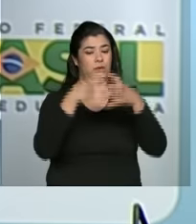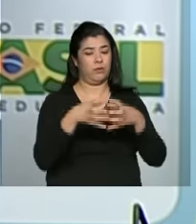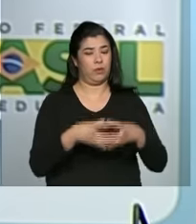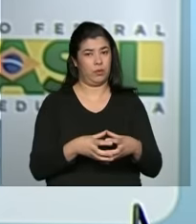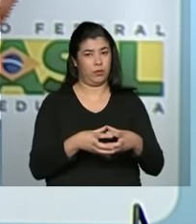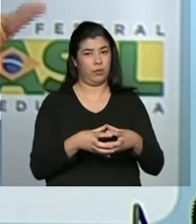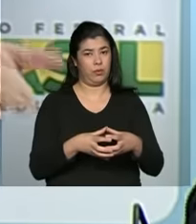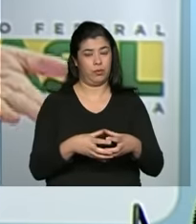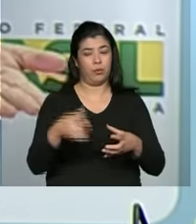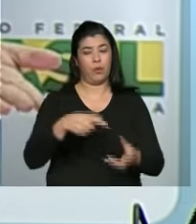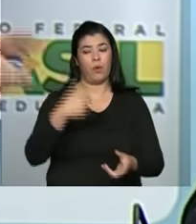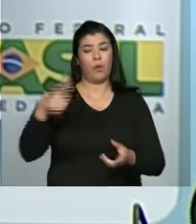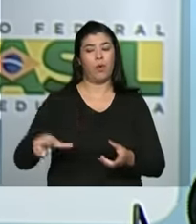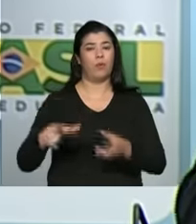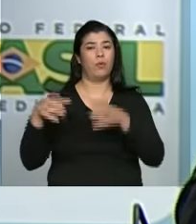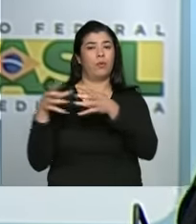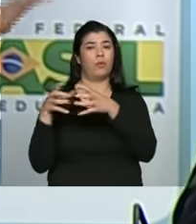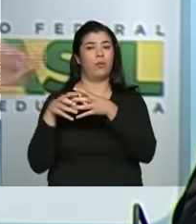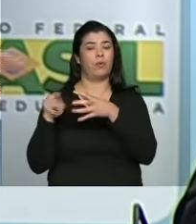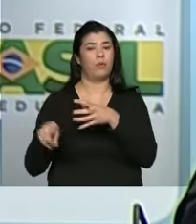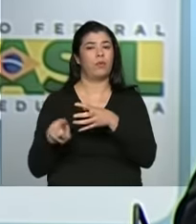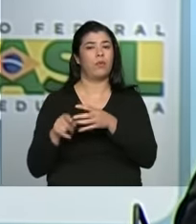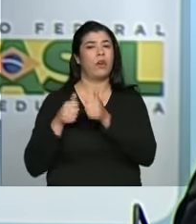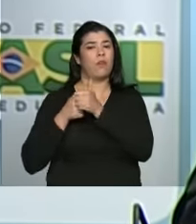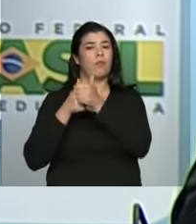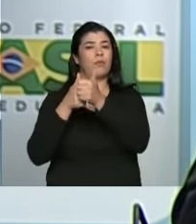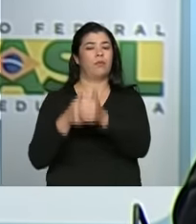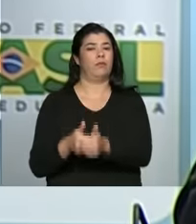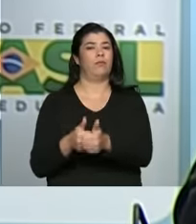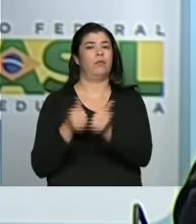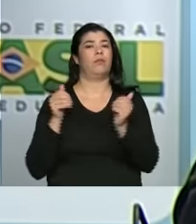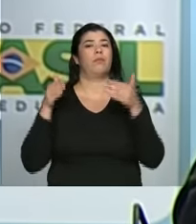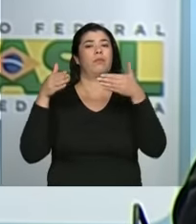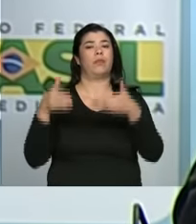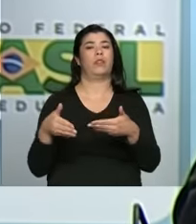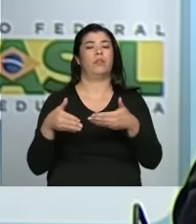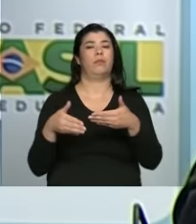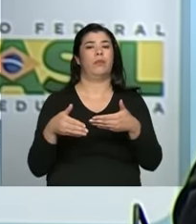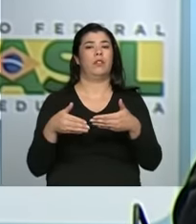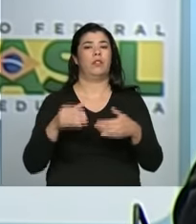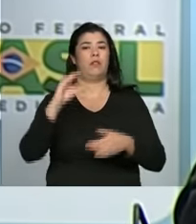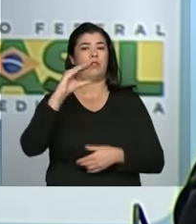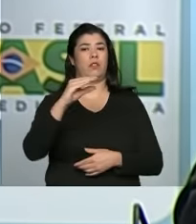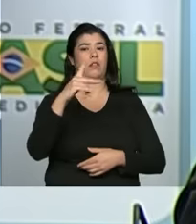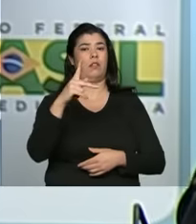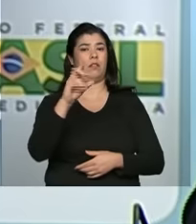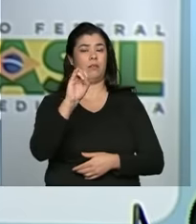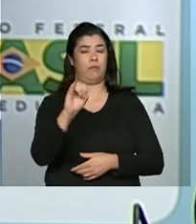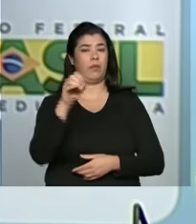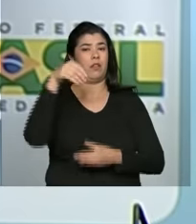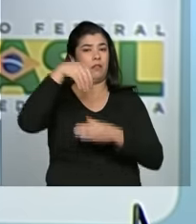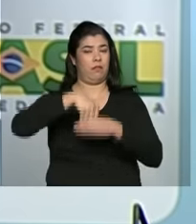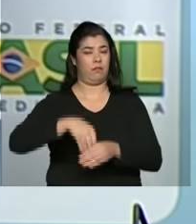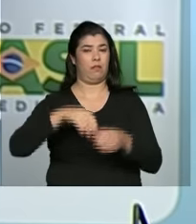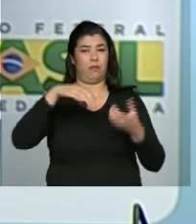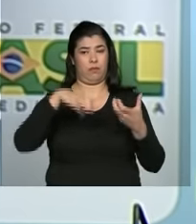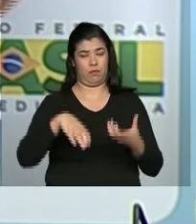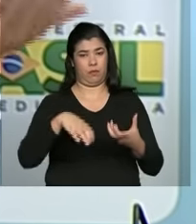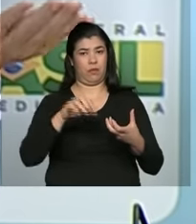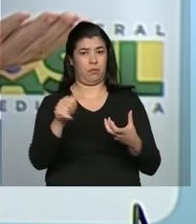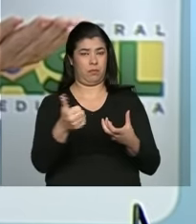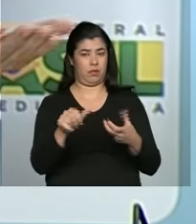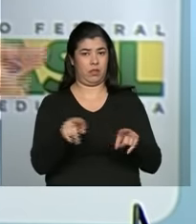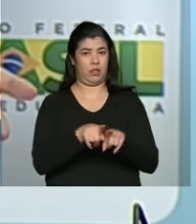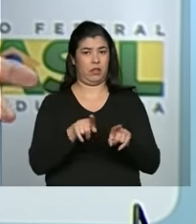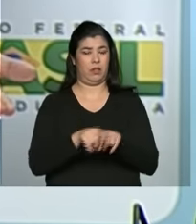de acompanhamento e participação nas cpis que tramitam eh no Congresso Nacional tanto